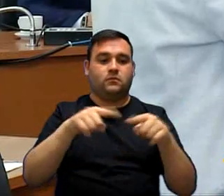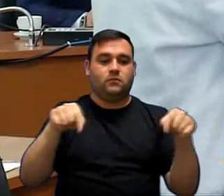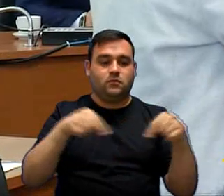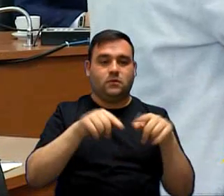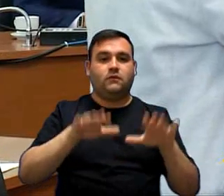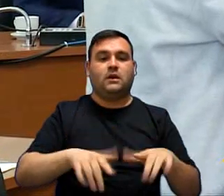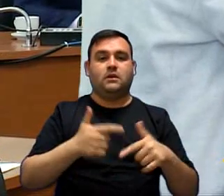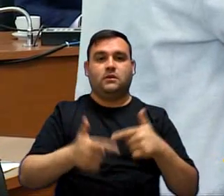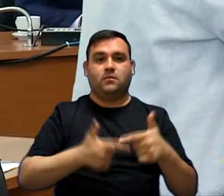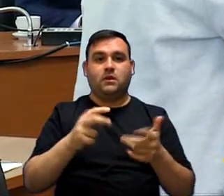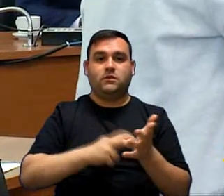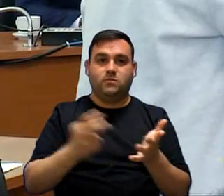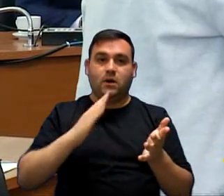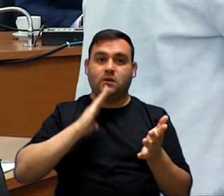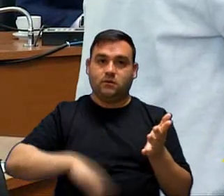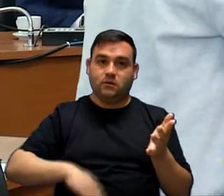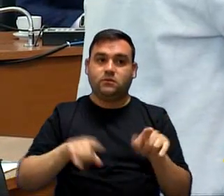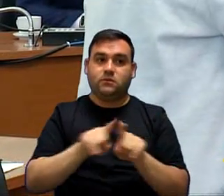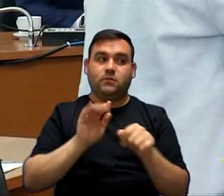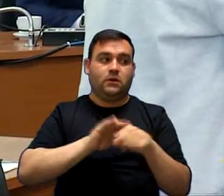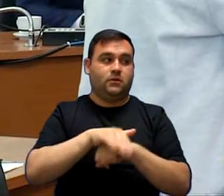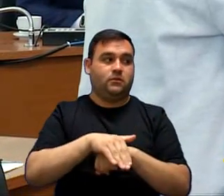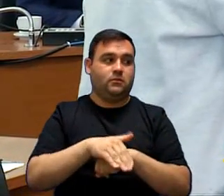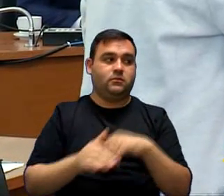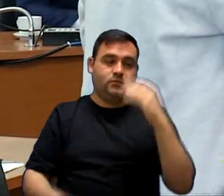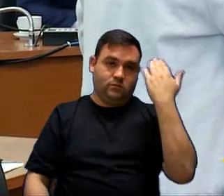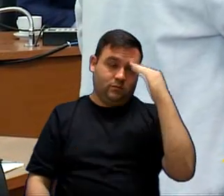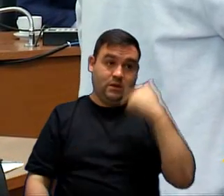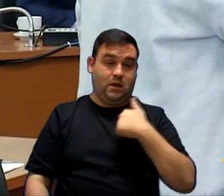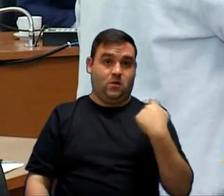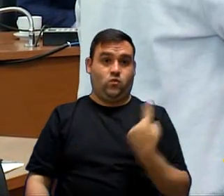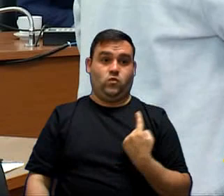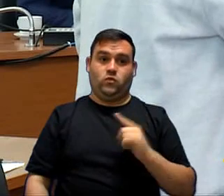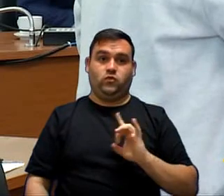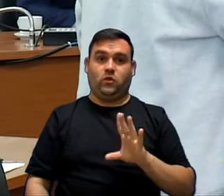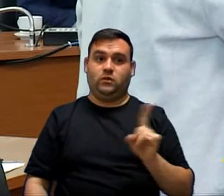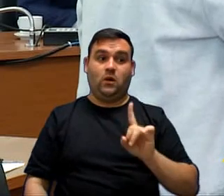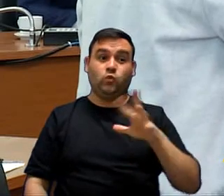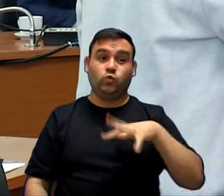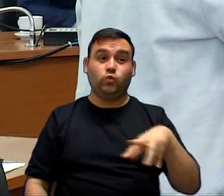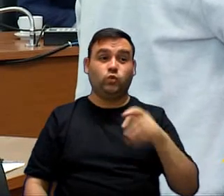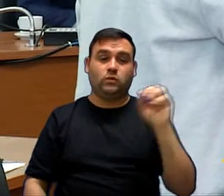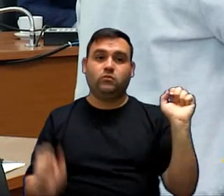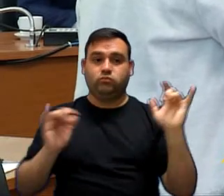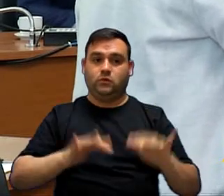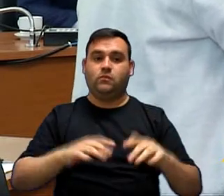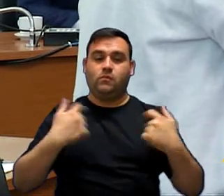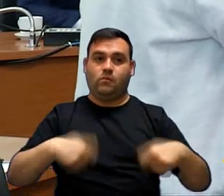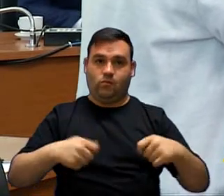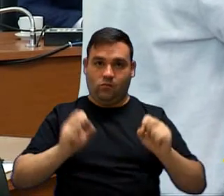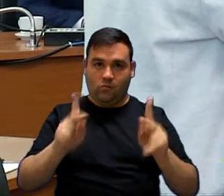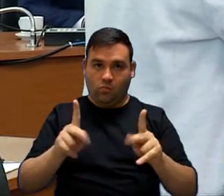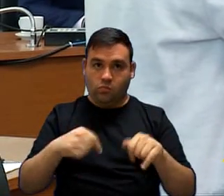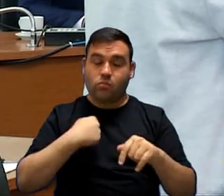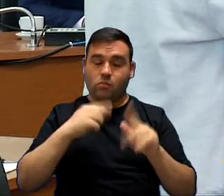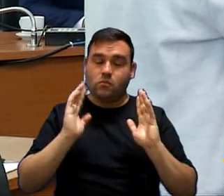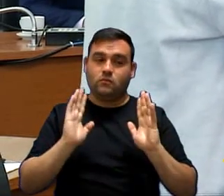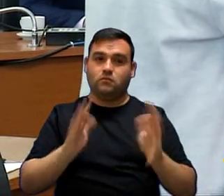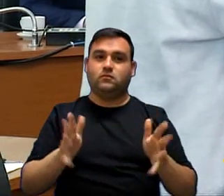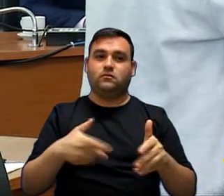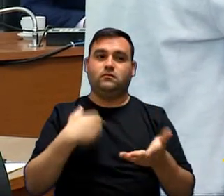ficar. Trabalhar de manhã, à tarde e à noite. Entendi. Não sou só eu. Entendi. Todos terão que vir aqui. Sem dúvida. Tá bom? Eu já